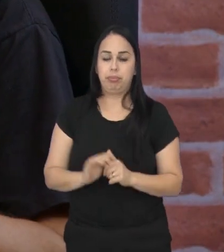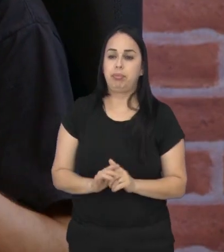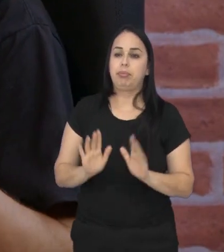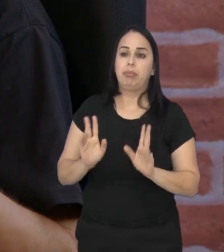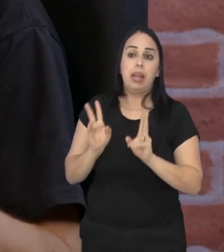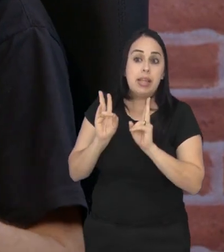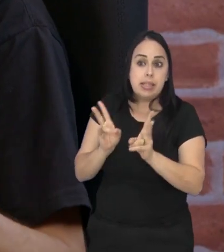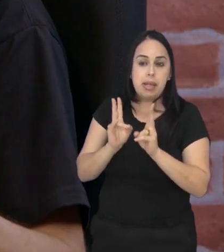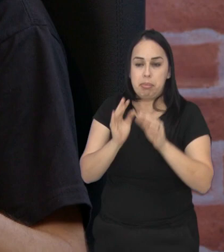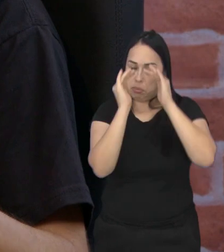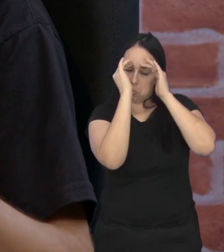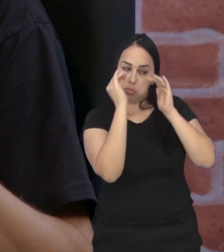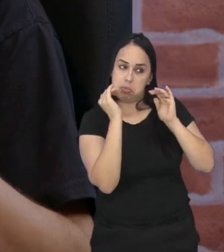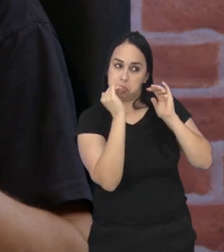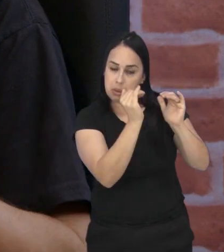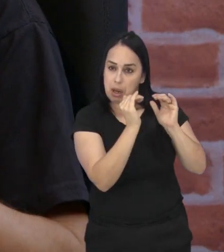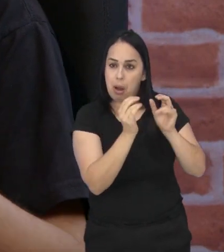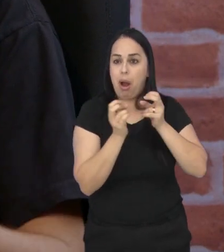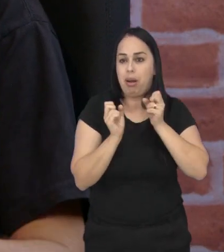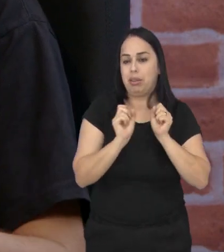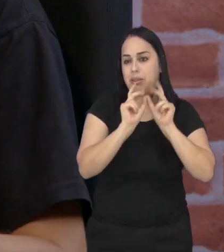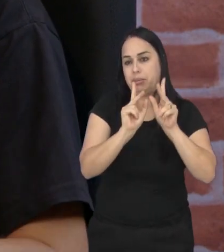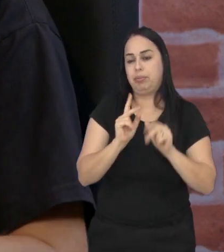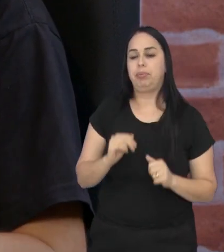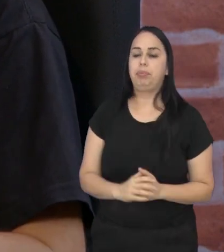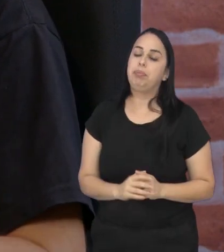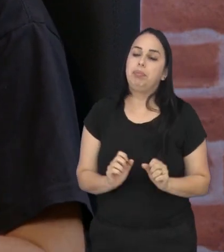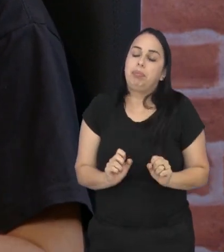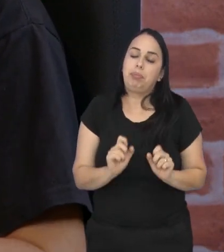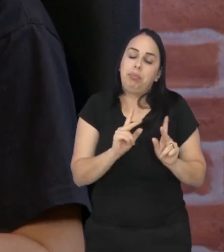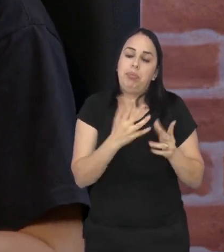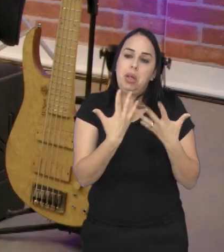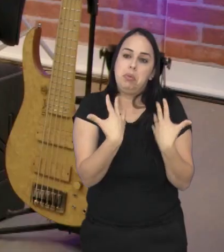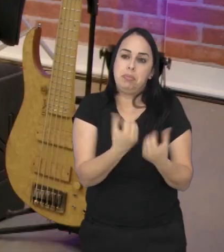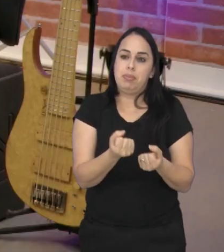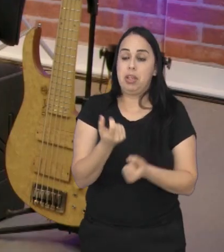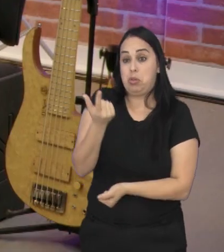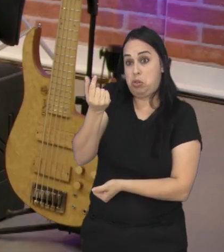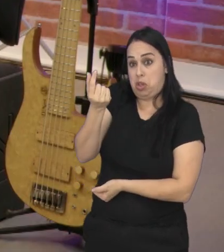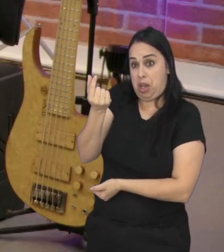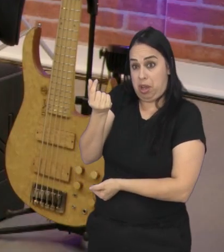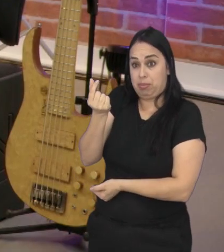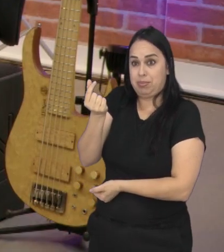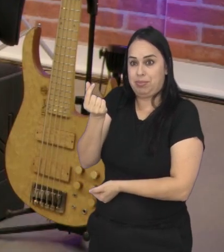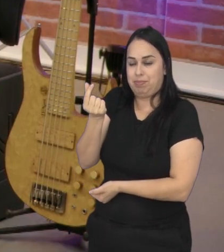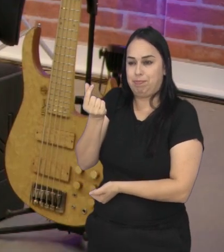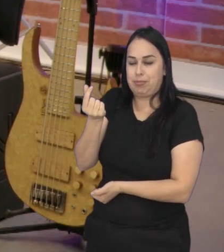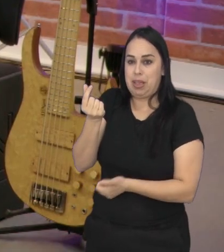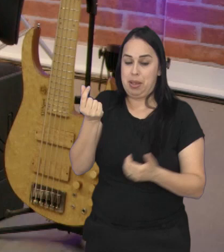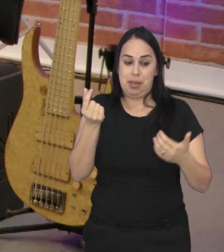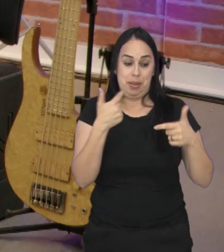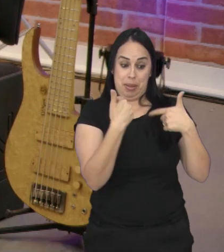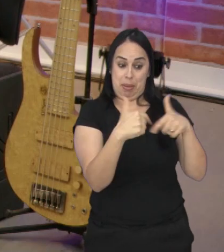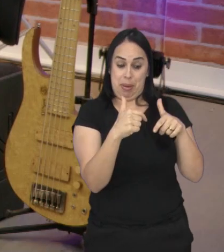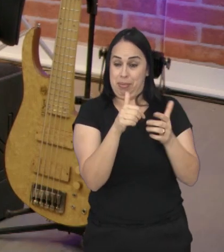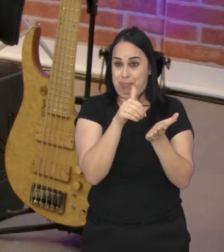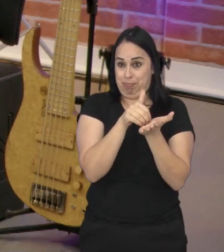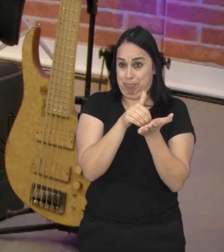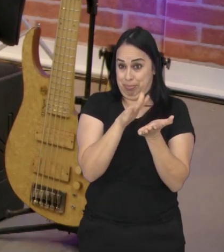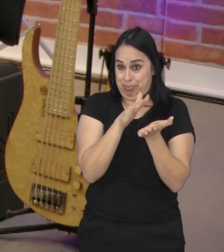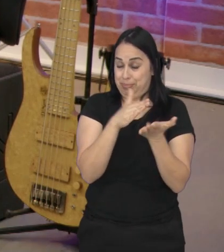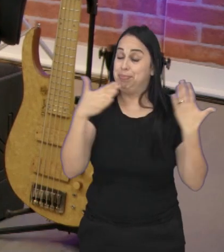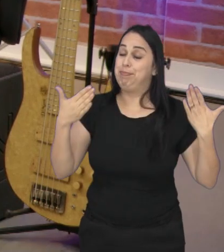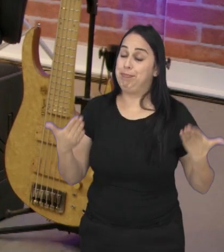que você tem que honrar o pai e a mãe para que as coisas aconteçam na sua vida. Eu peguei e falei, tá bom, dinheiro na conta, desempregado,